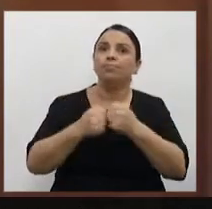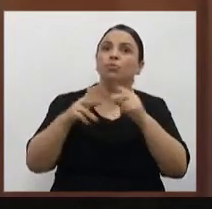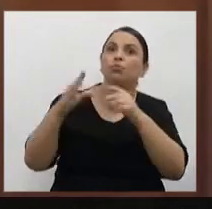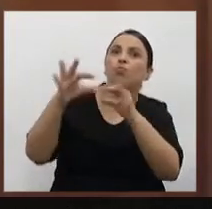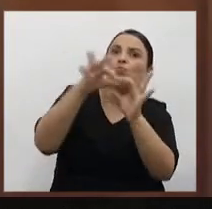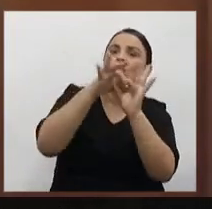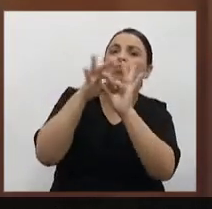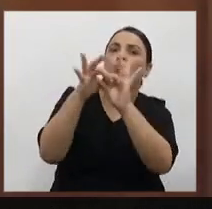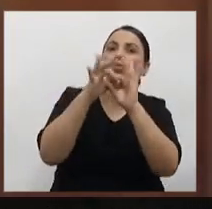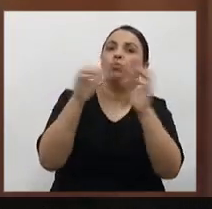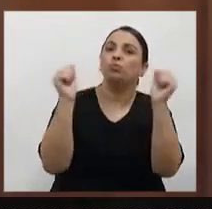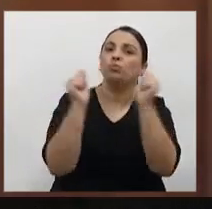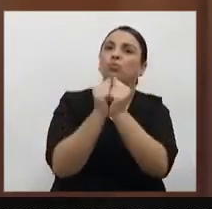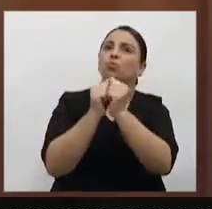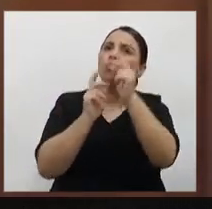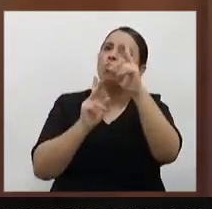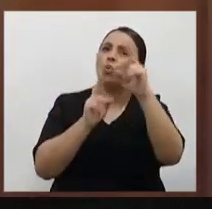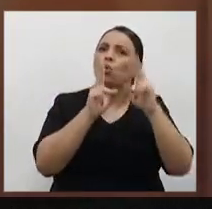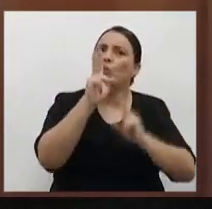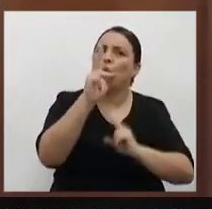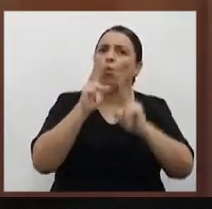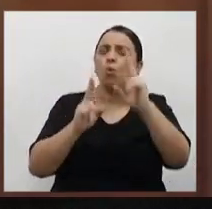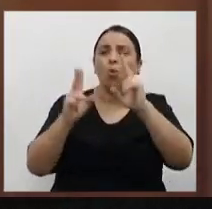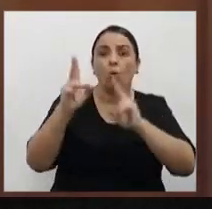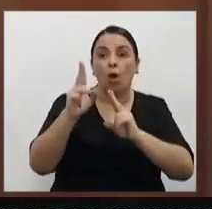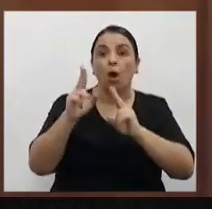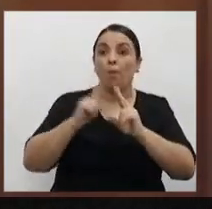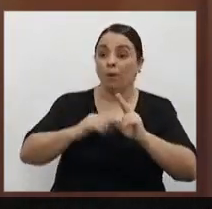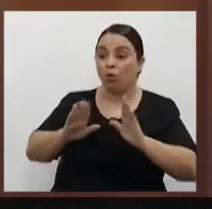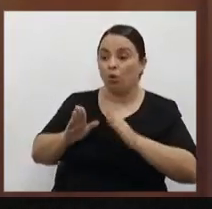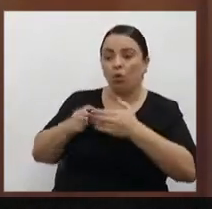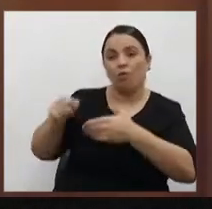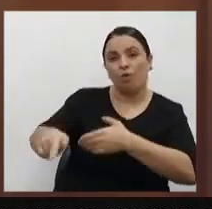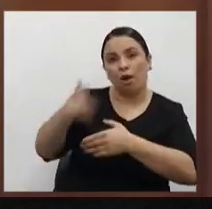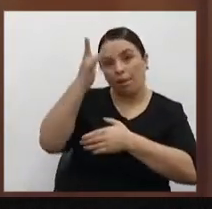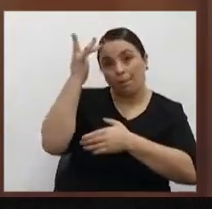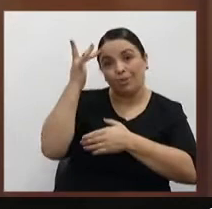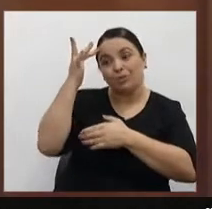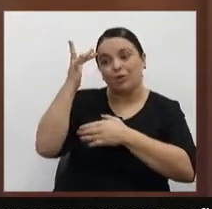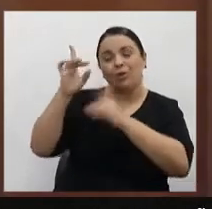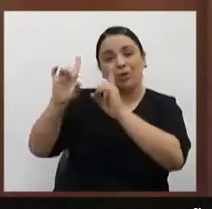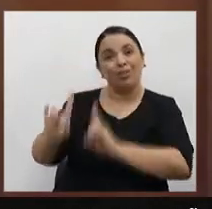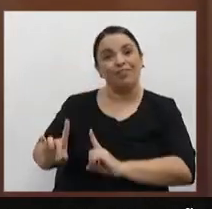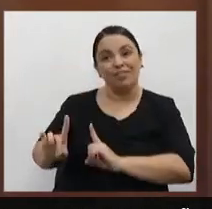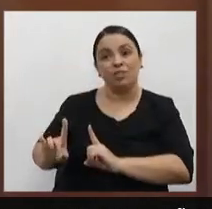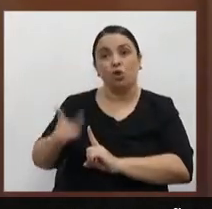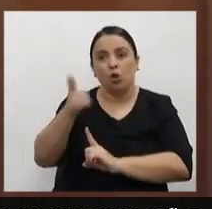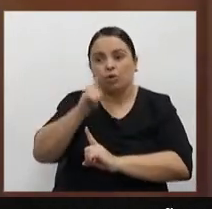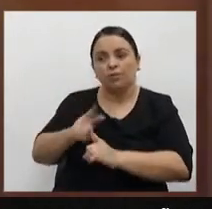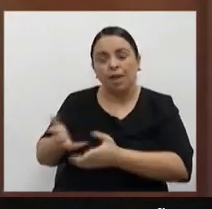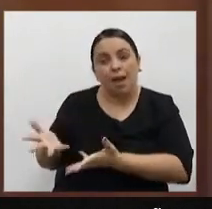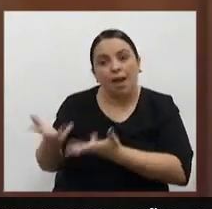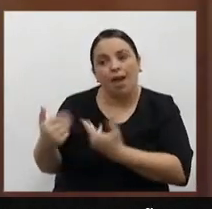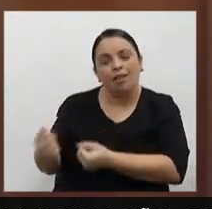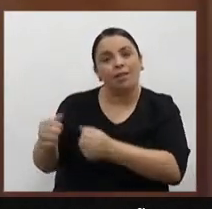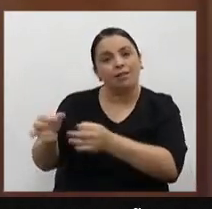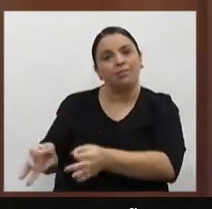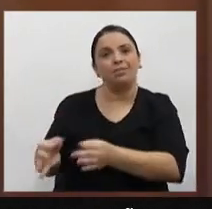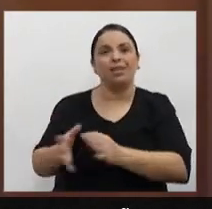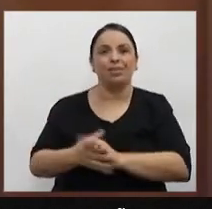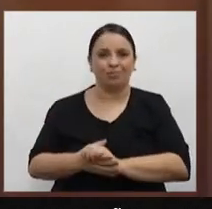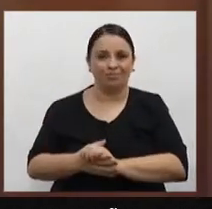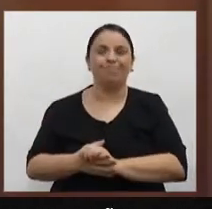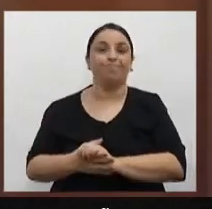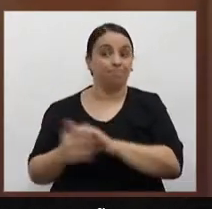atendendo as necessidades específicas da pessoa com deficiência. É muito engraçado a gente pensar que para